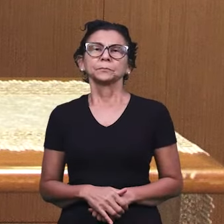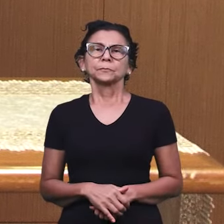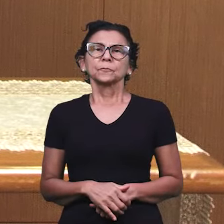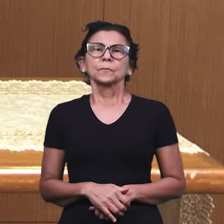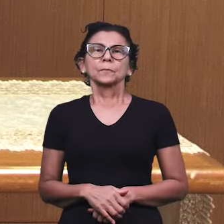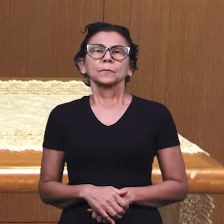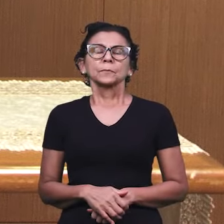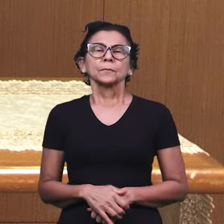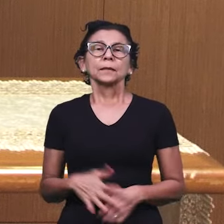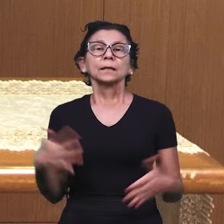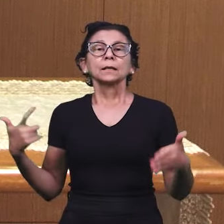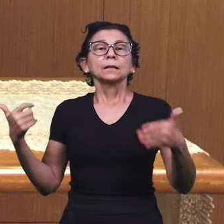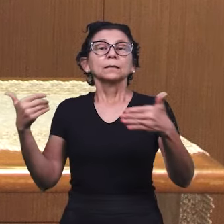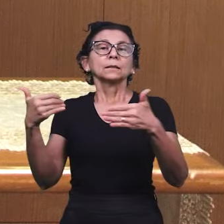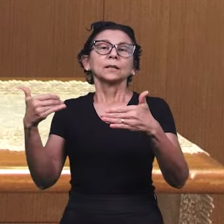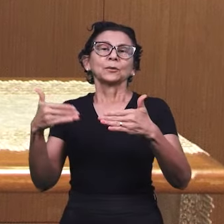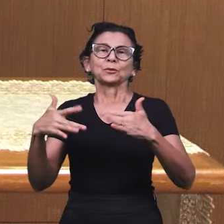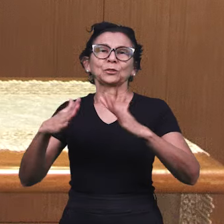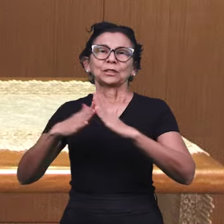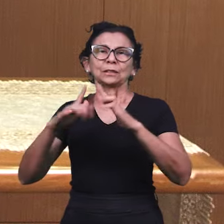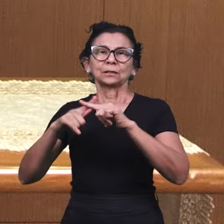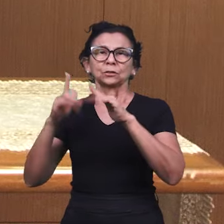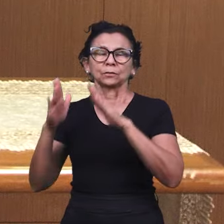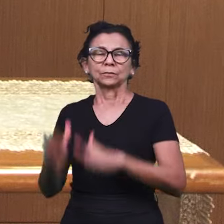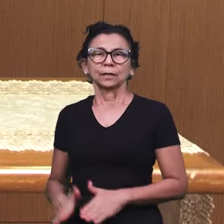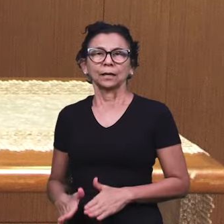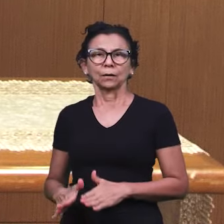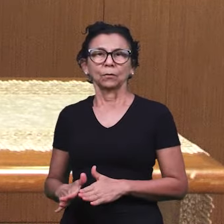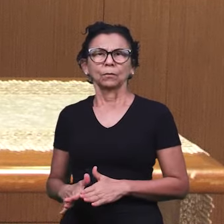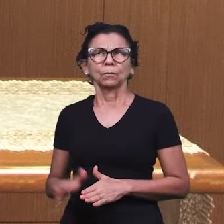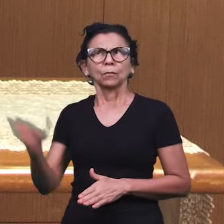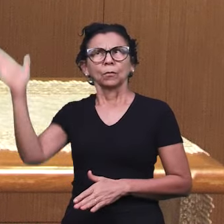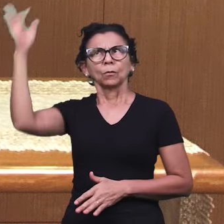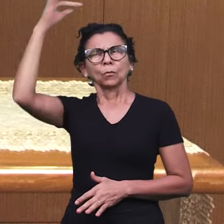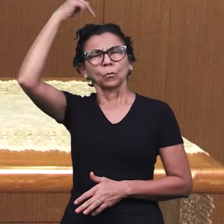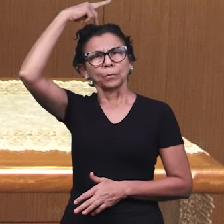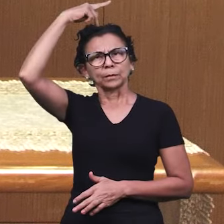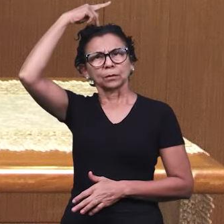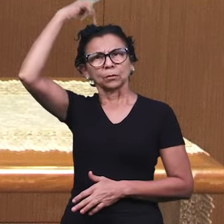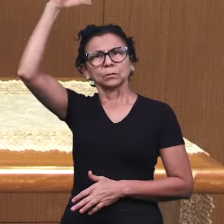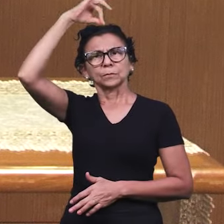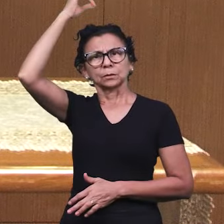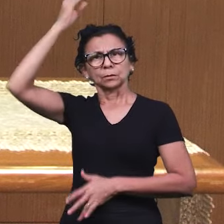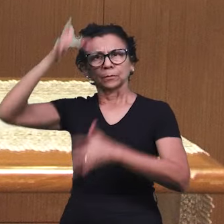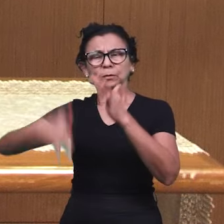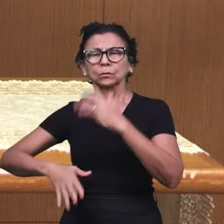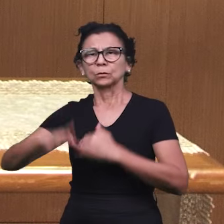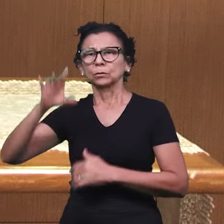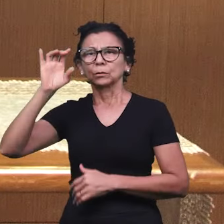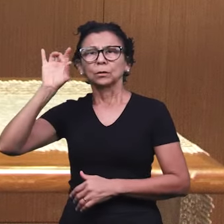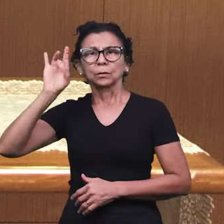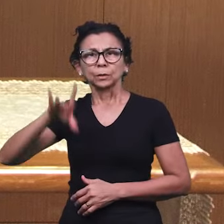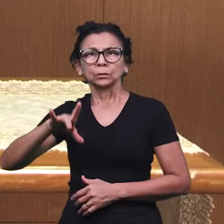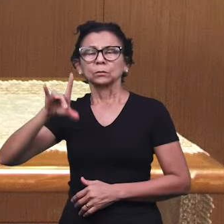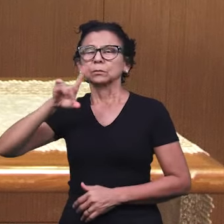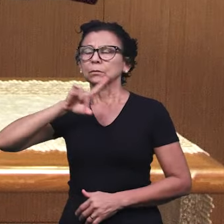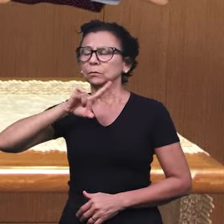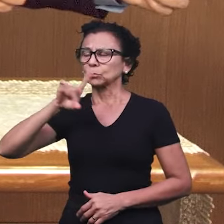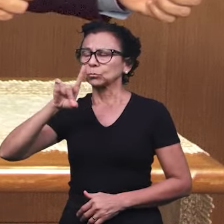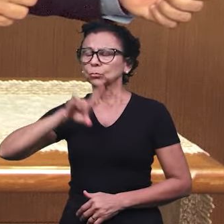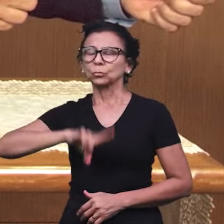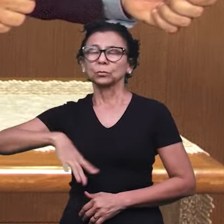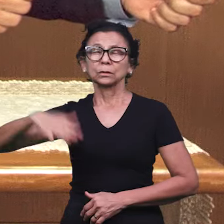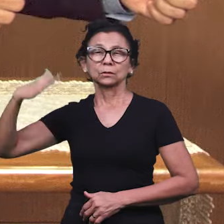fiel, ela nunca abandonou o Pentecostes. Então, a operação do Pentecostes